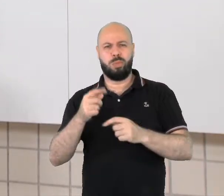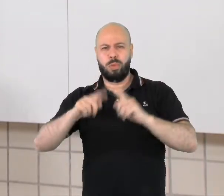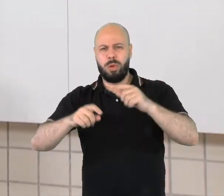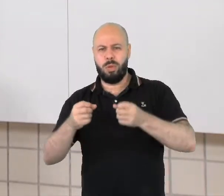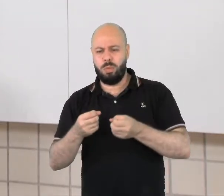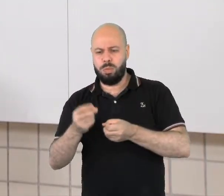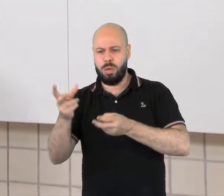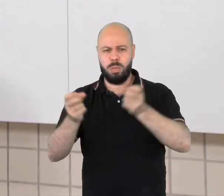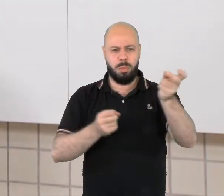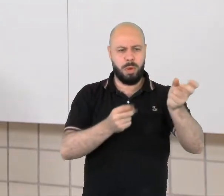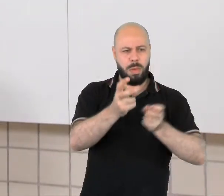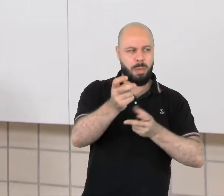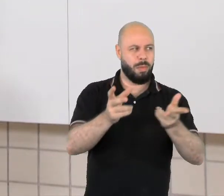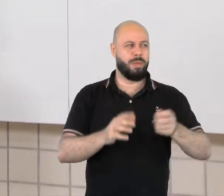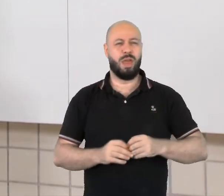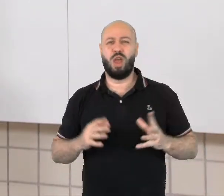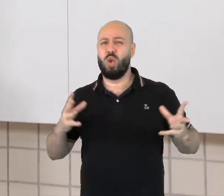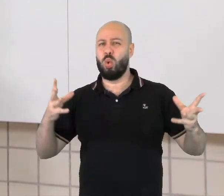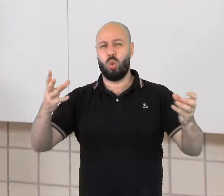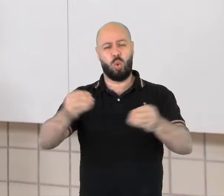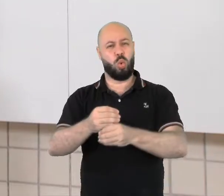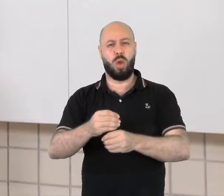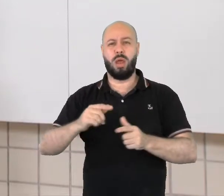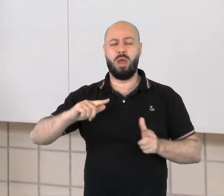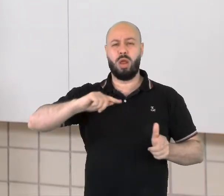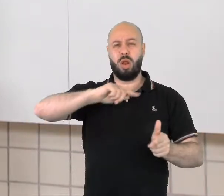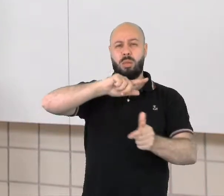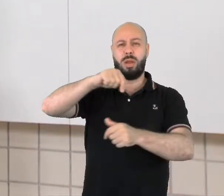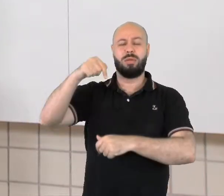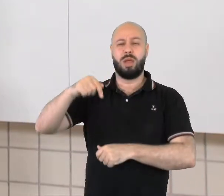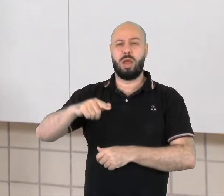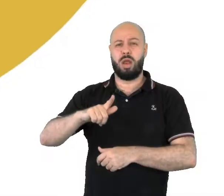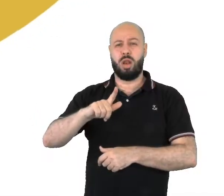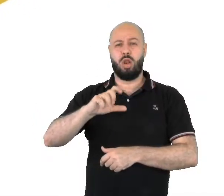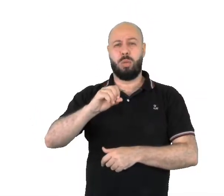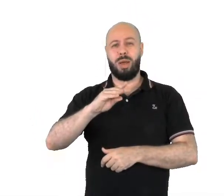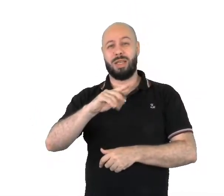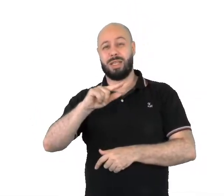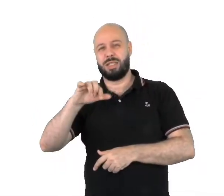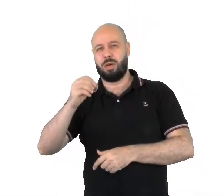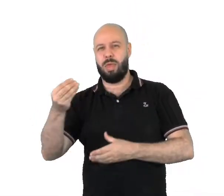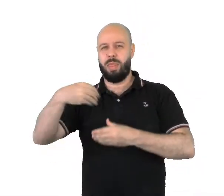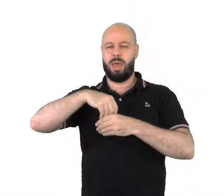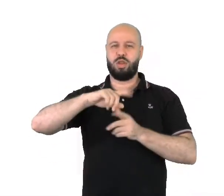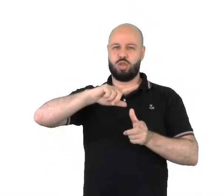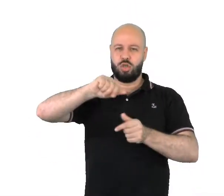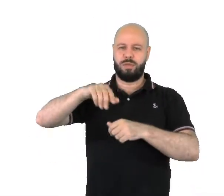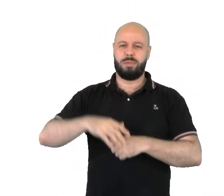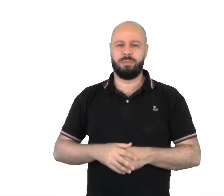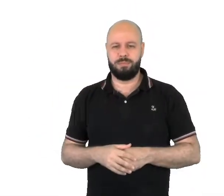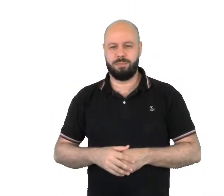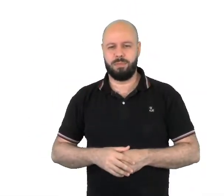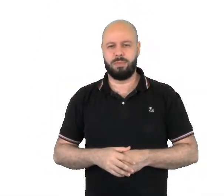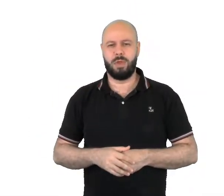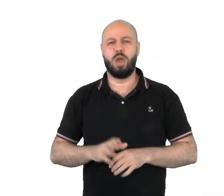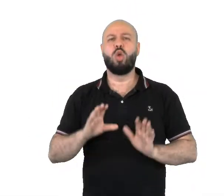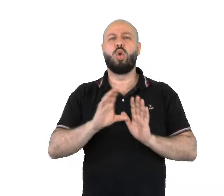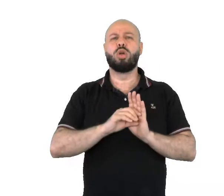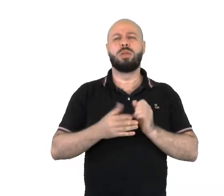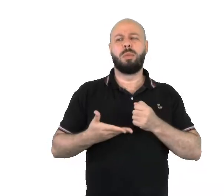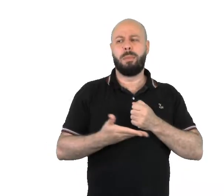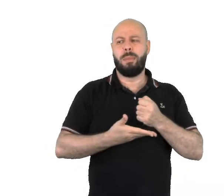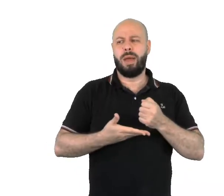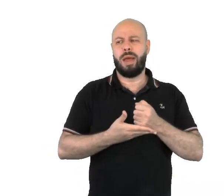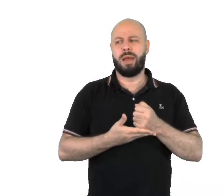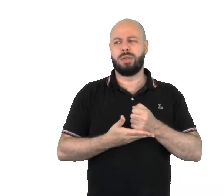a globalização é tudo isso, e tudo isso que a gente vai estar observando agora. Então, o que é um conceito básico assim